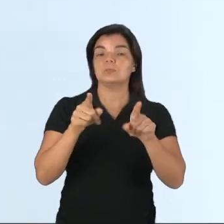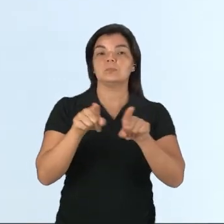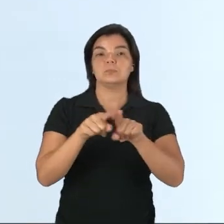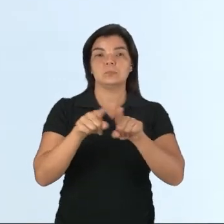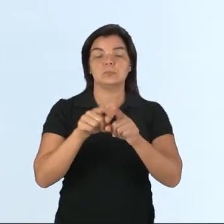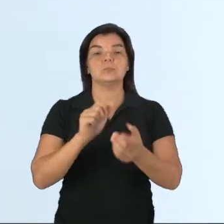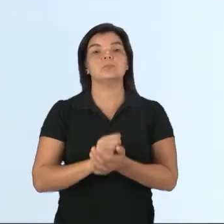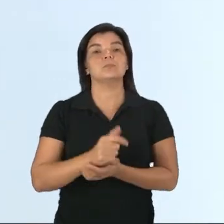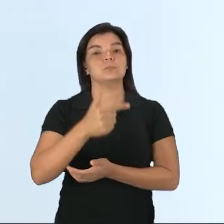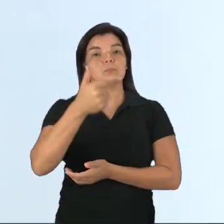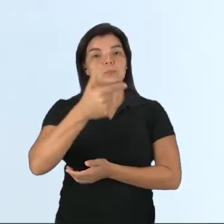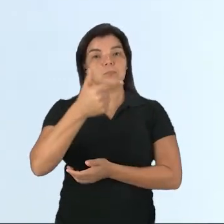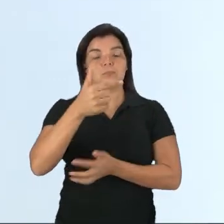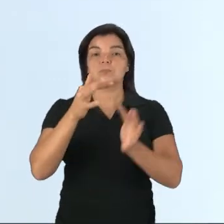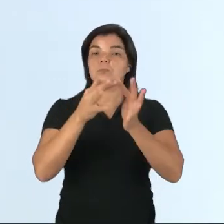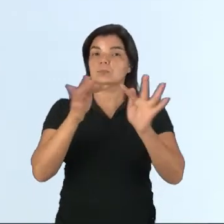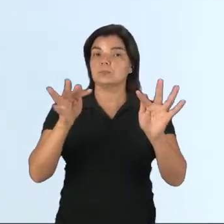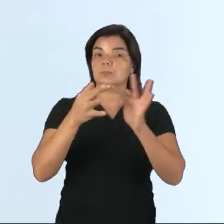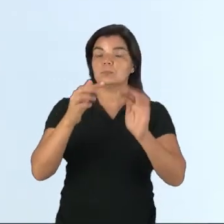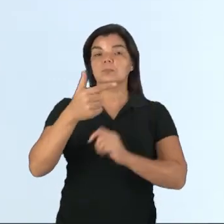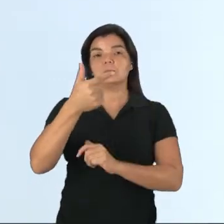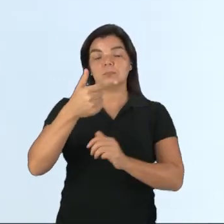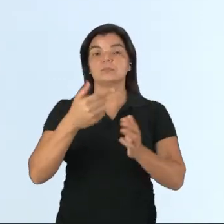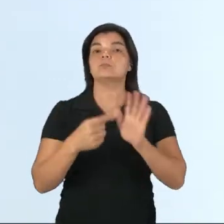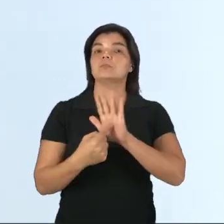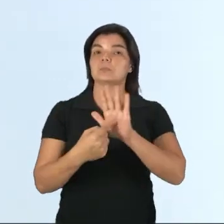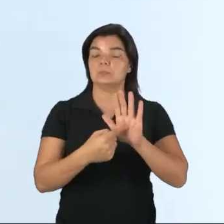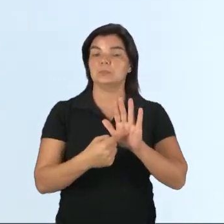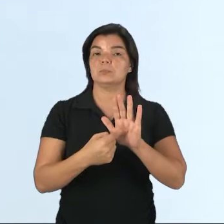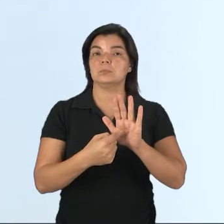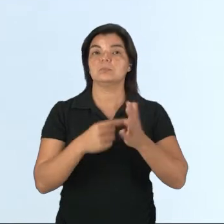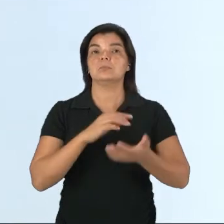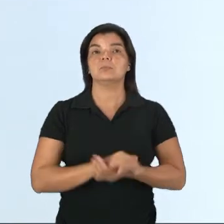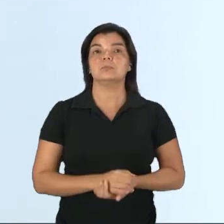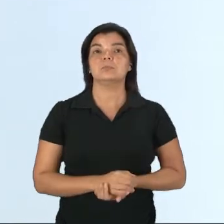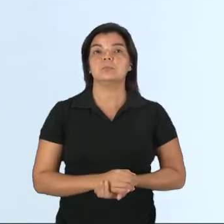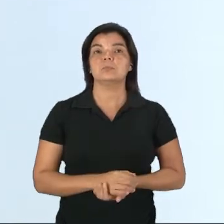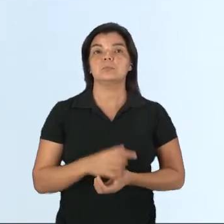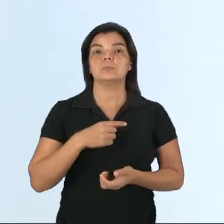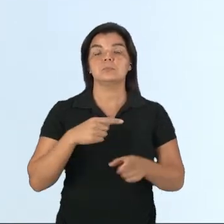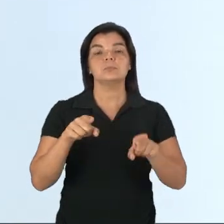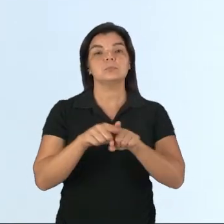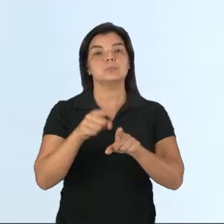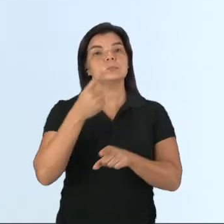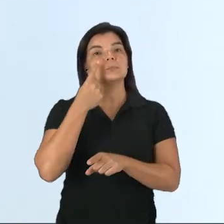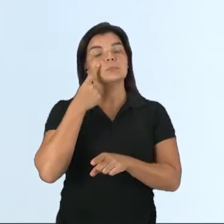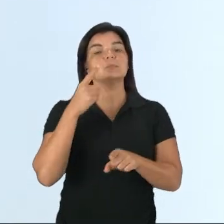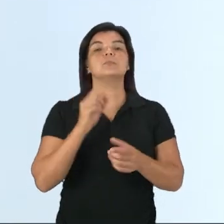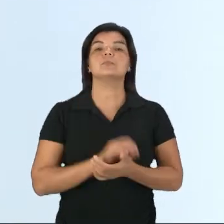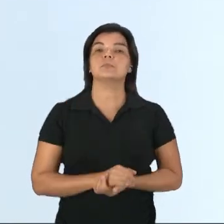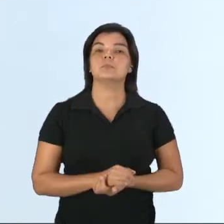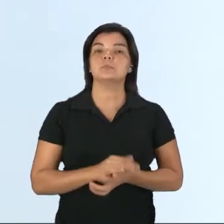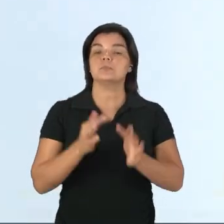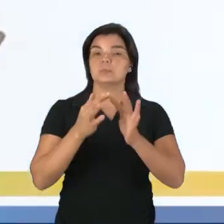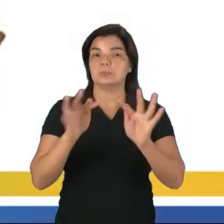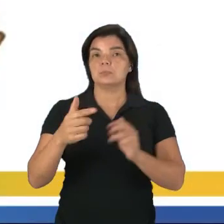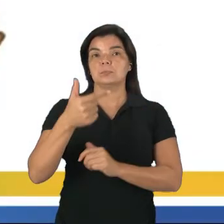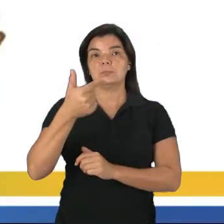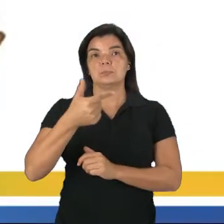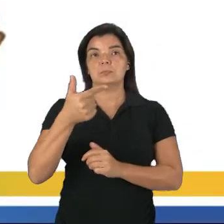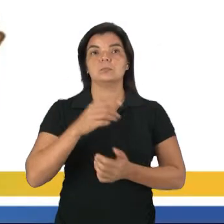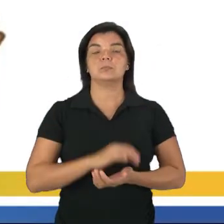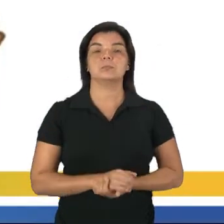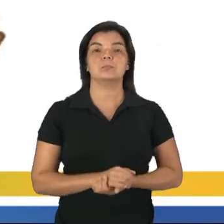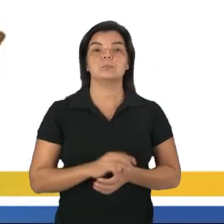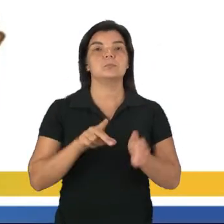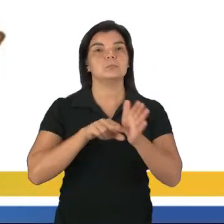função do segundo grau, ela representa bem esses lançamentos, e aí nas questões vocês vão ver, né, a função do segundo grau.